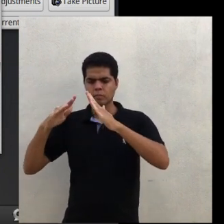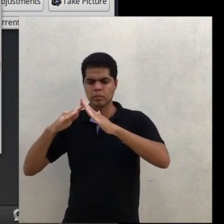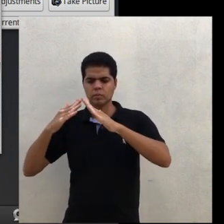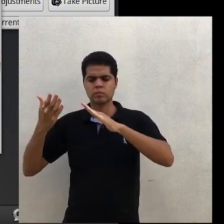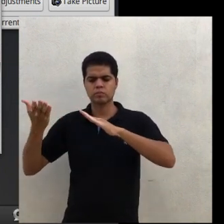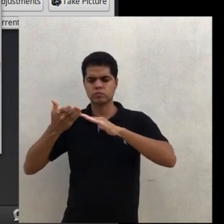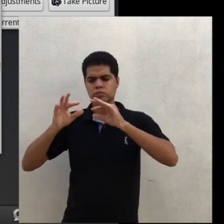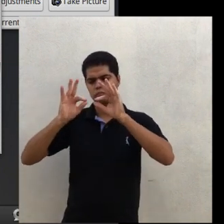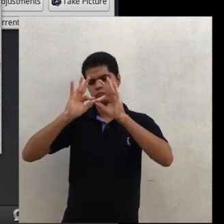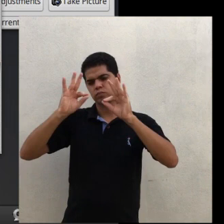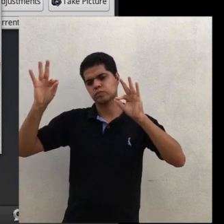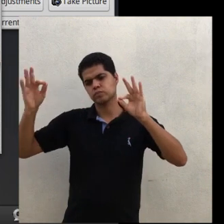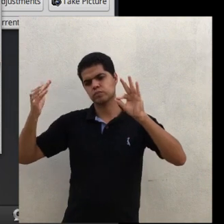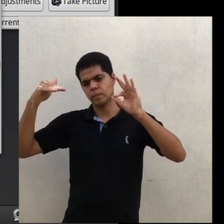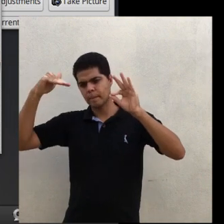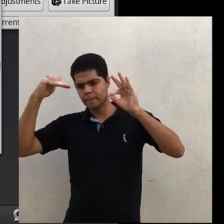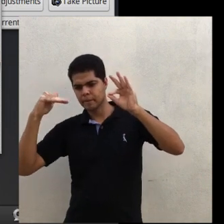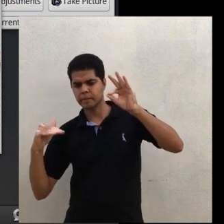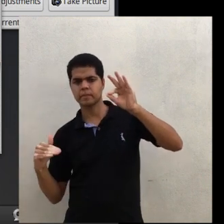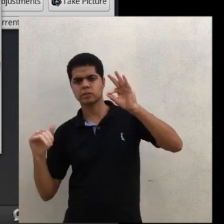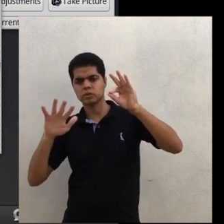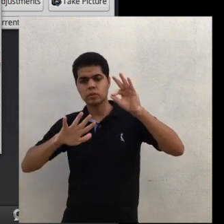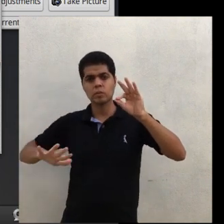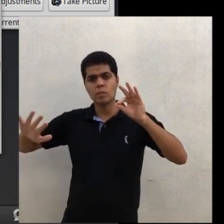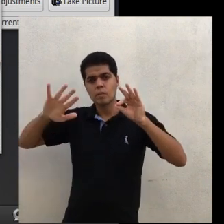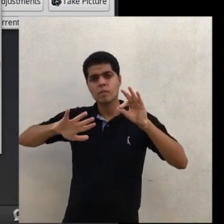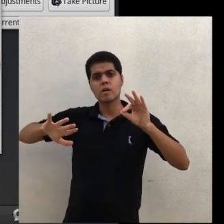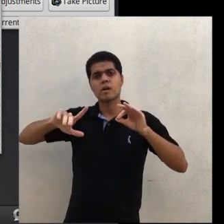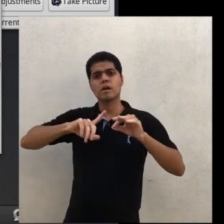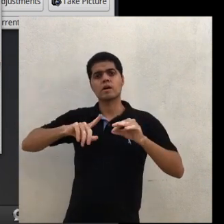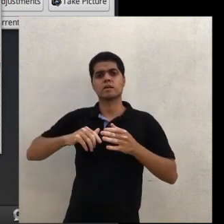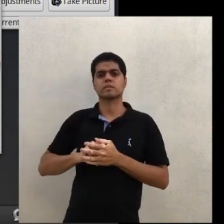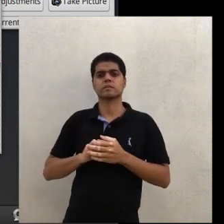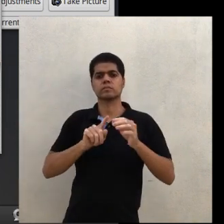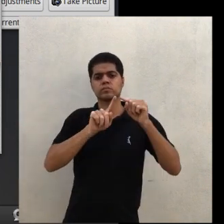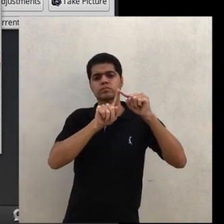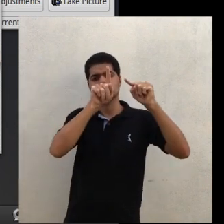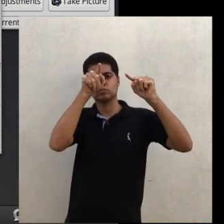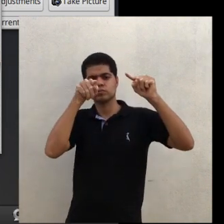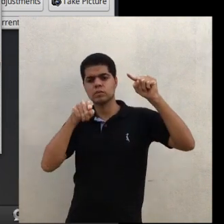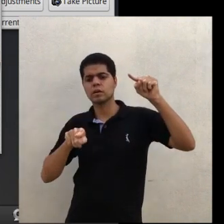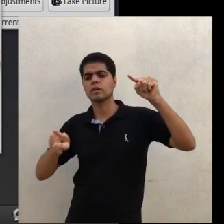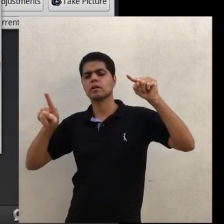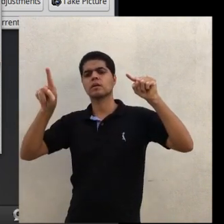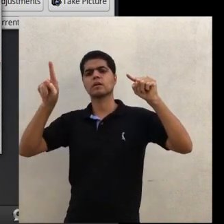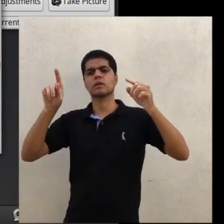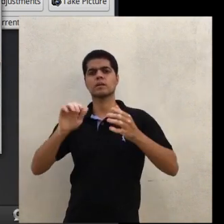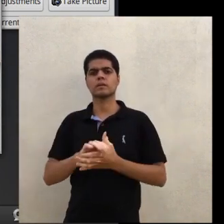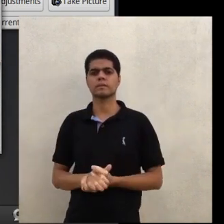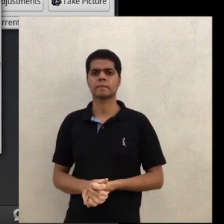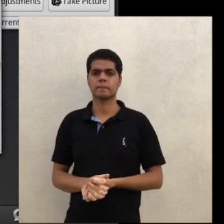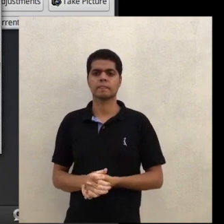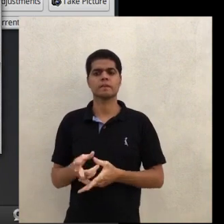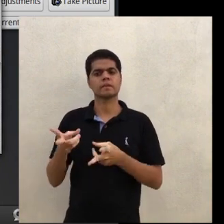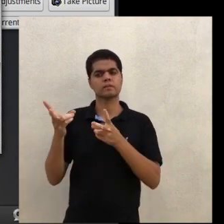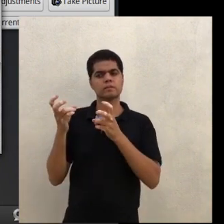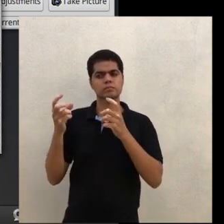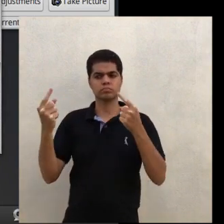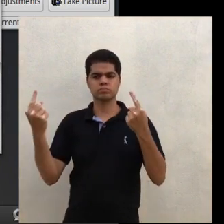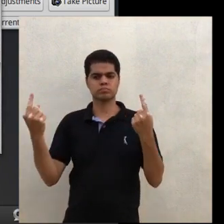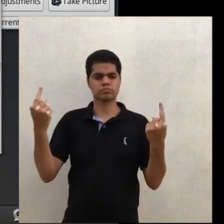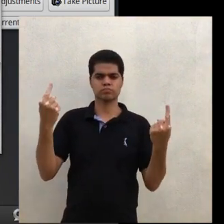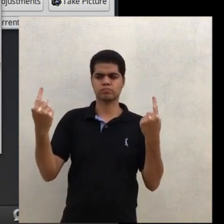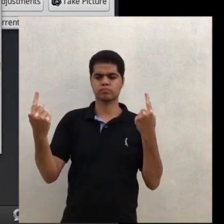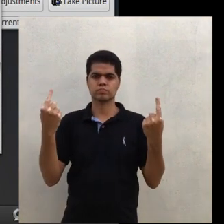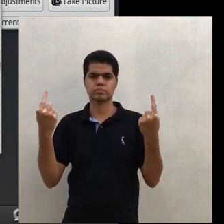dessa curva. Tá? Ele é dado por essas coordenadas. Da mesma forma, a experiência